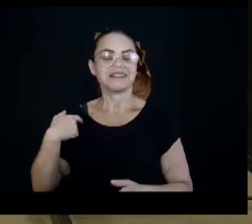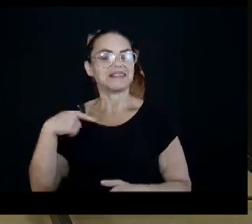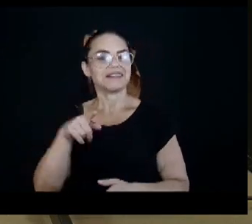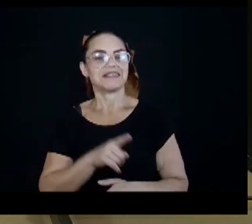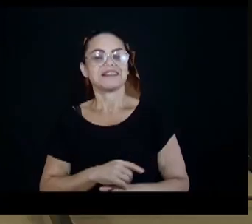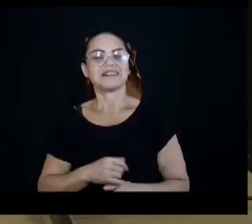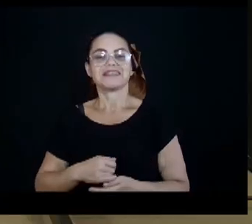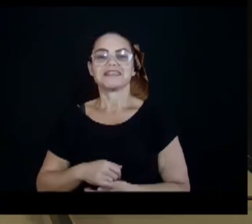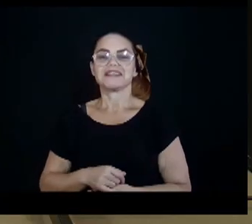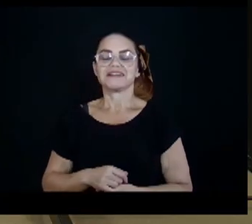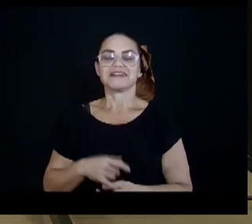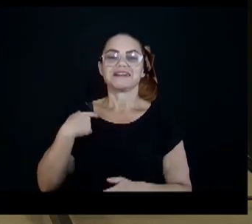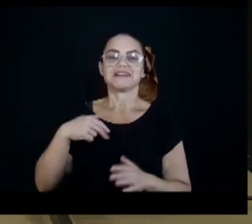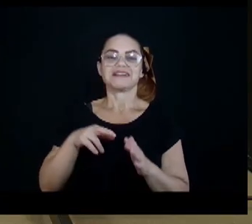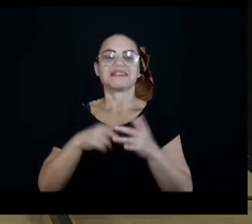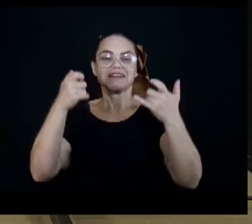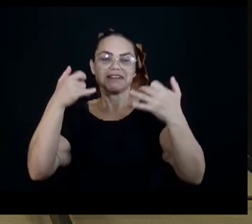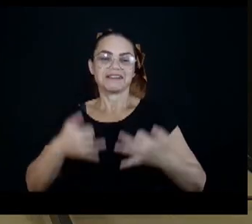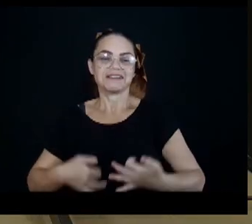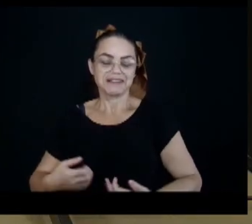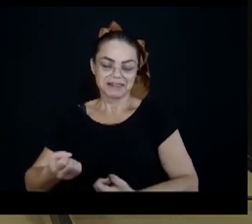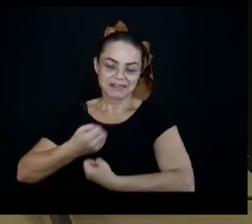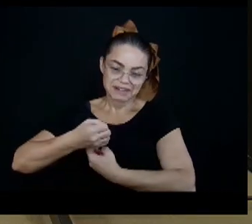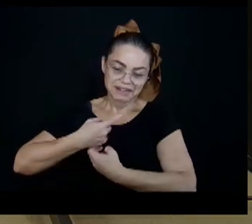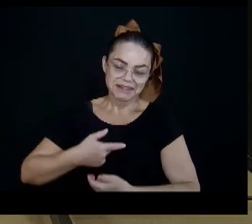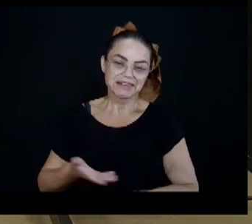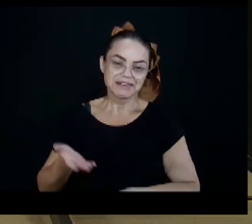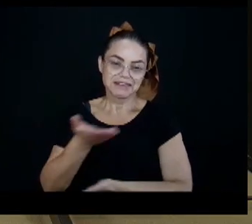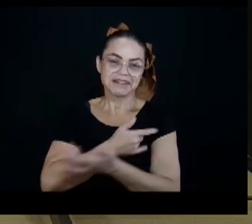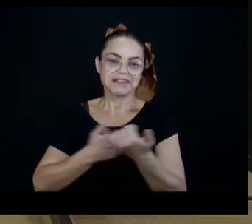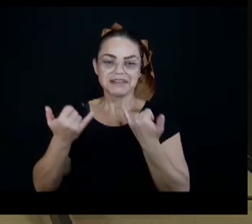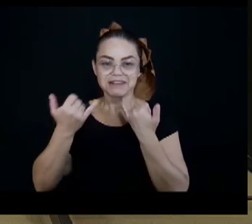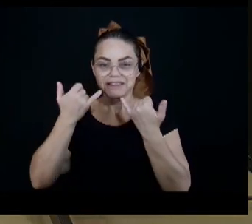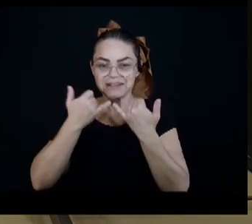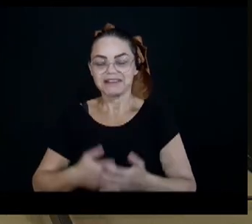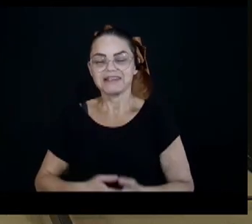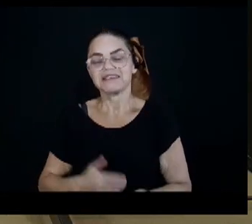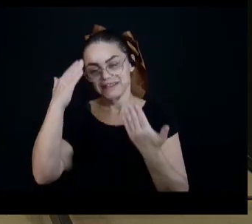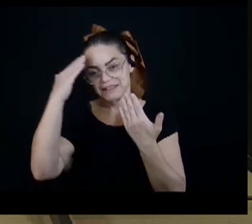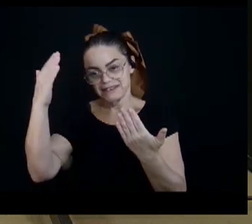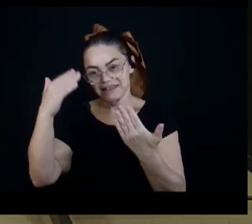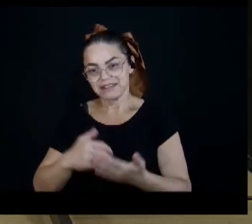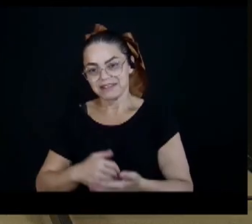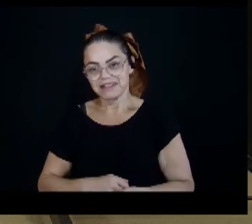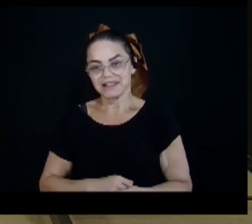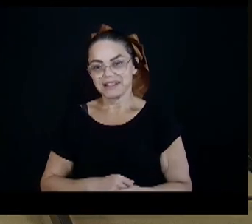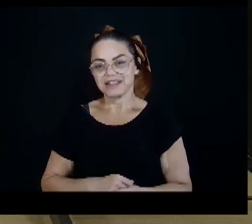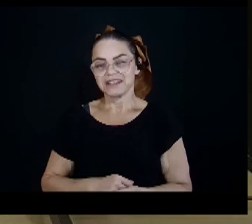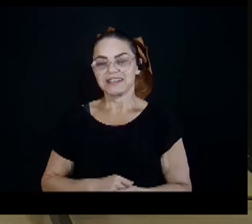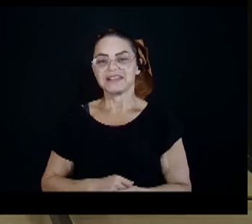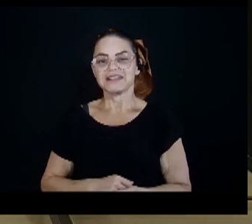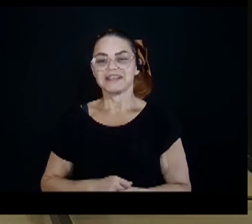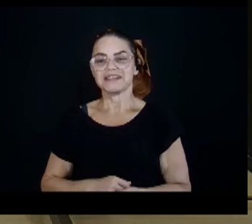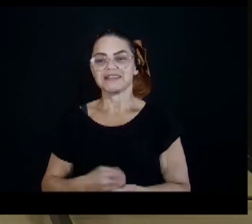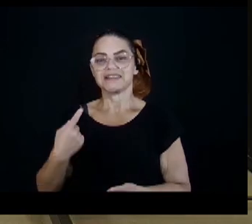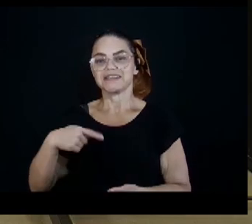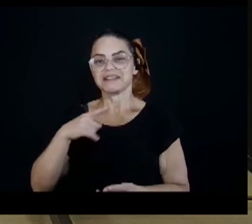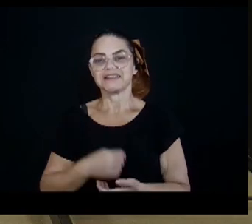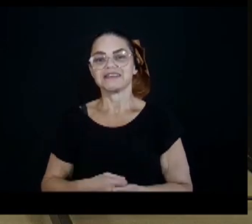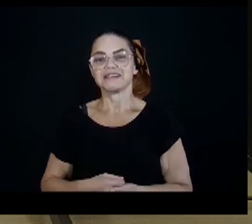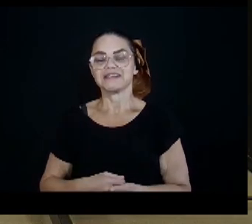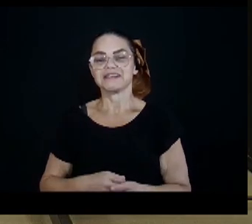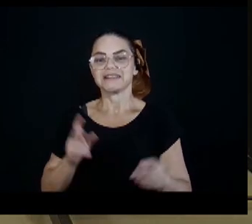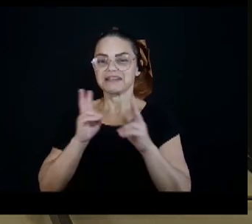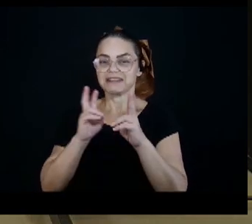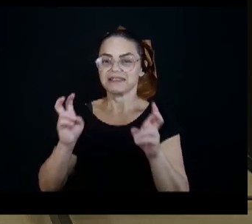nos ensina, troca informação. Gratidão. Obrigada por compartilhar com a gente sobre esse tema